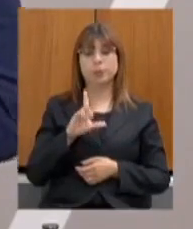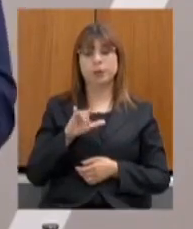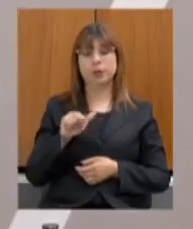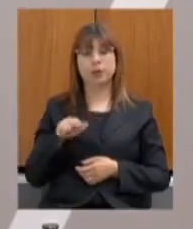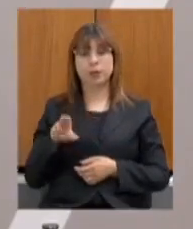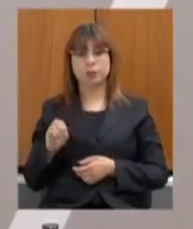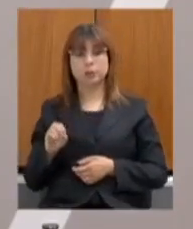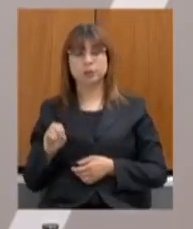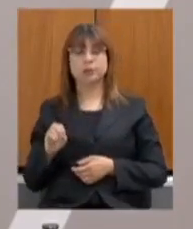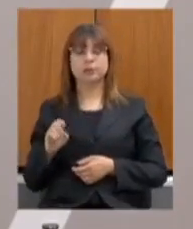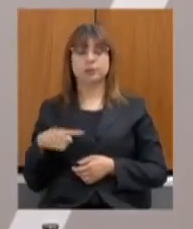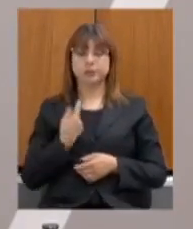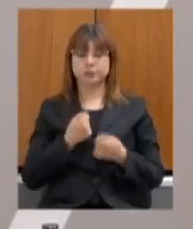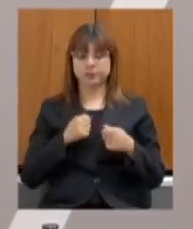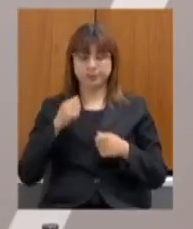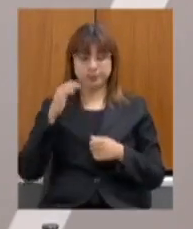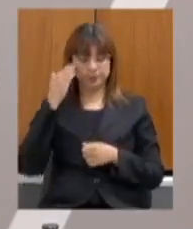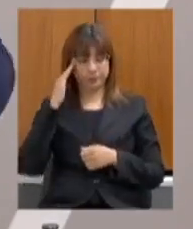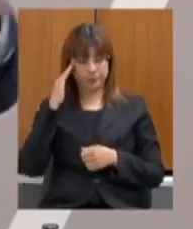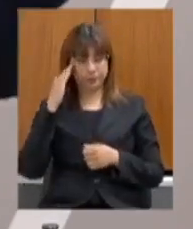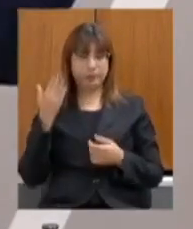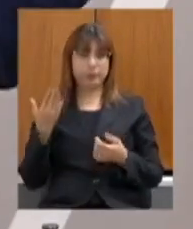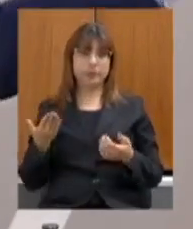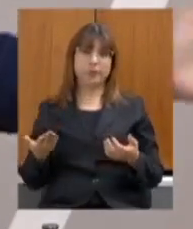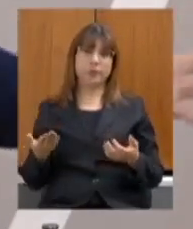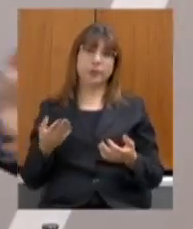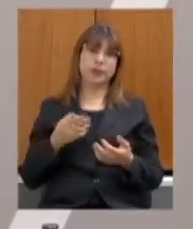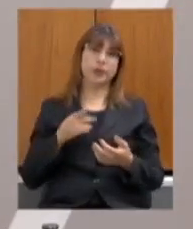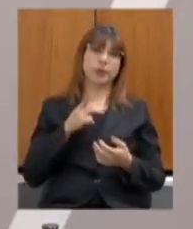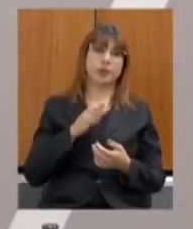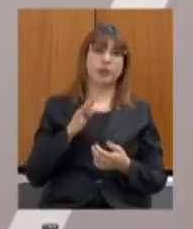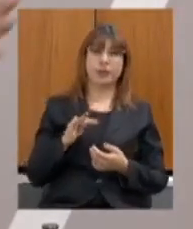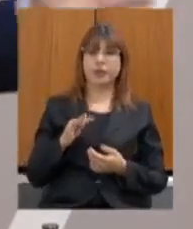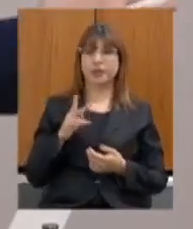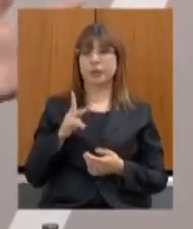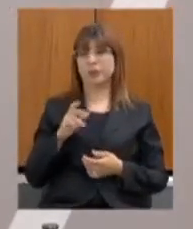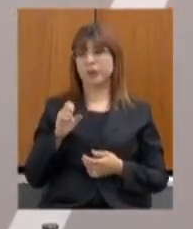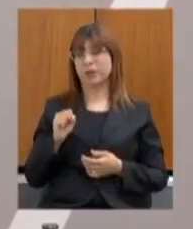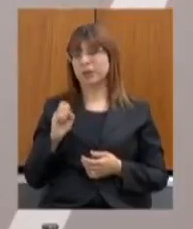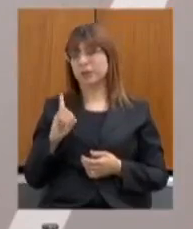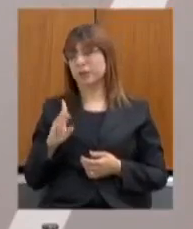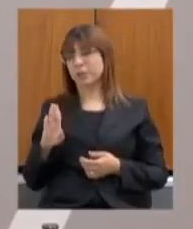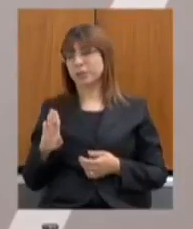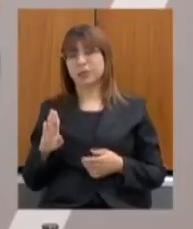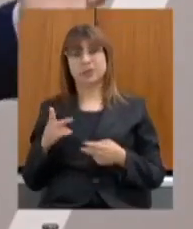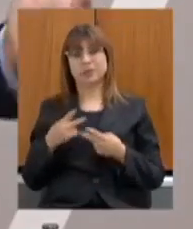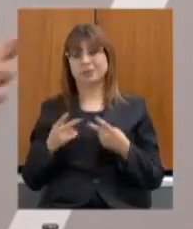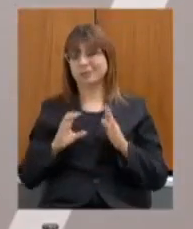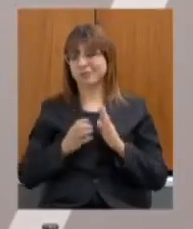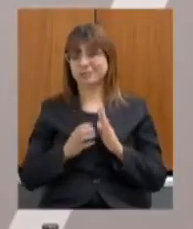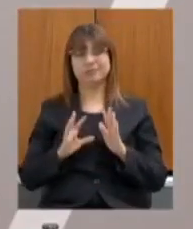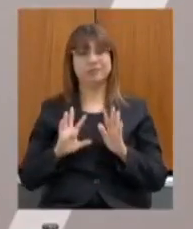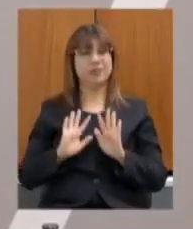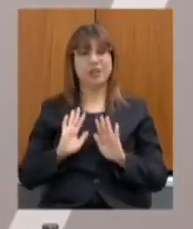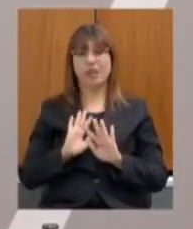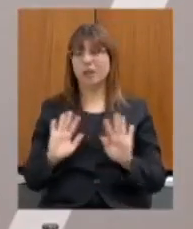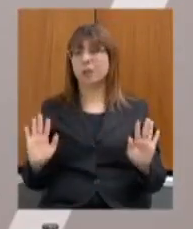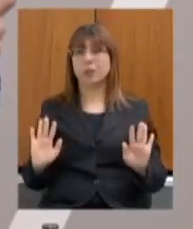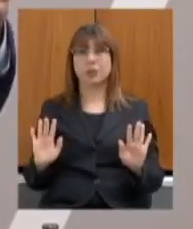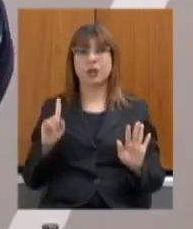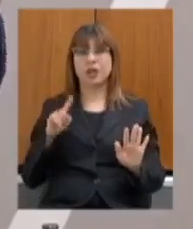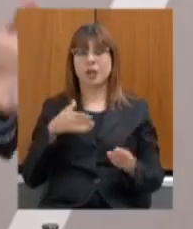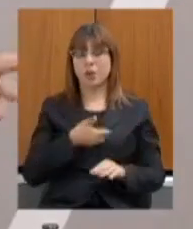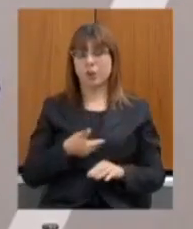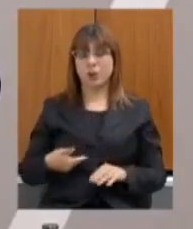que esse debate, talvez, de PT, PSDB, ficou para trás. É um governo novo, é um